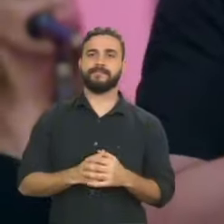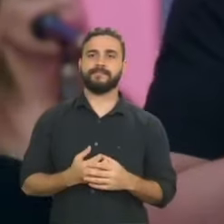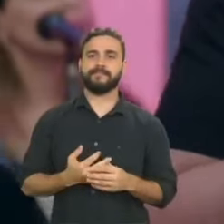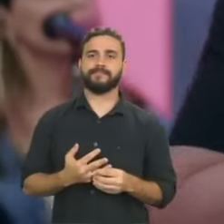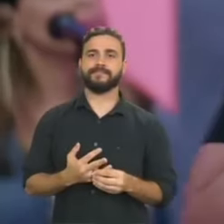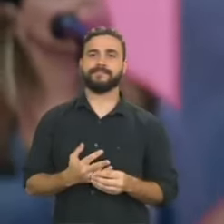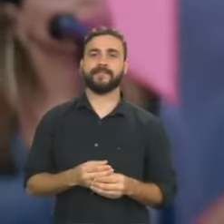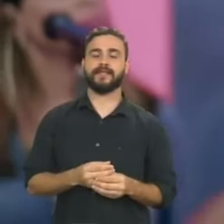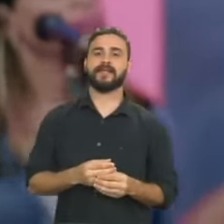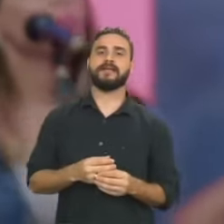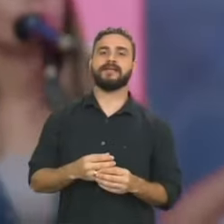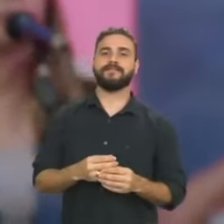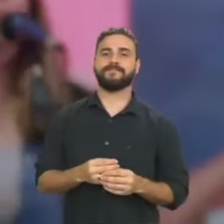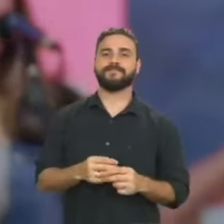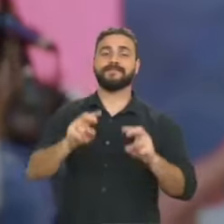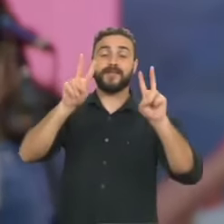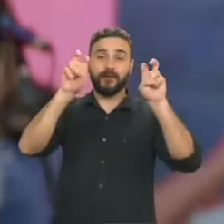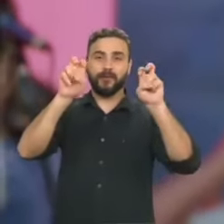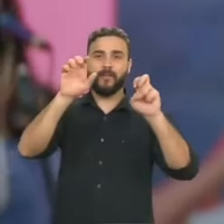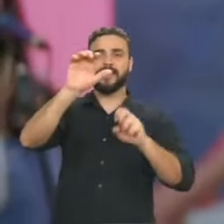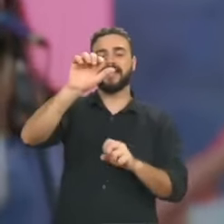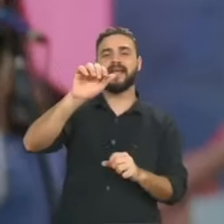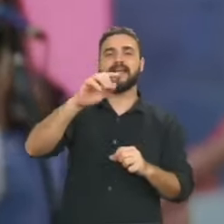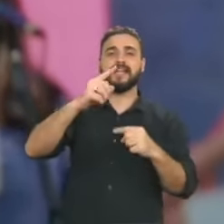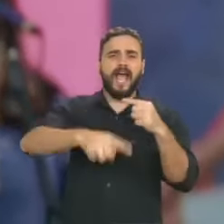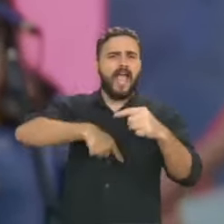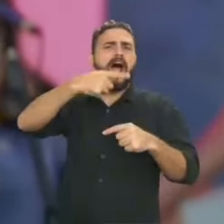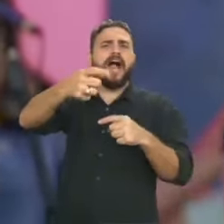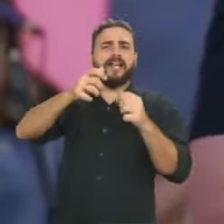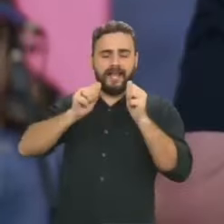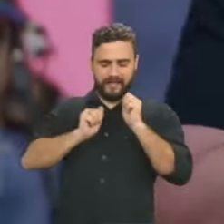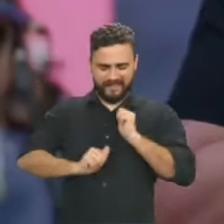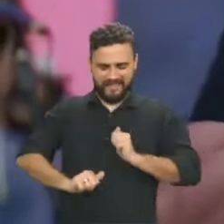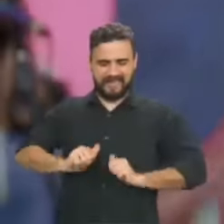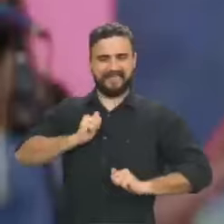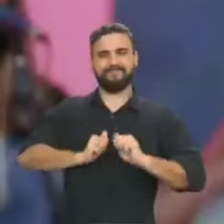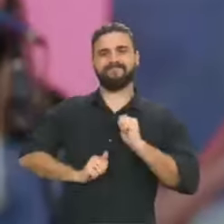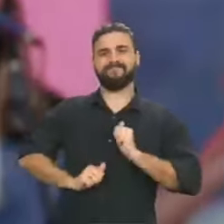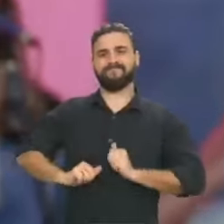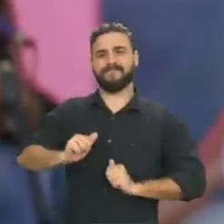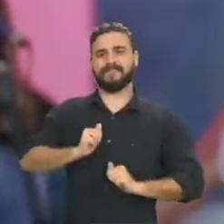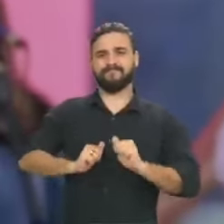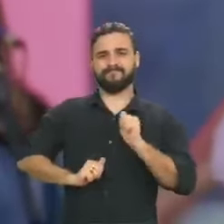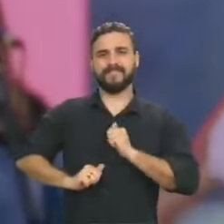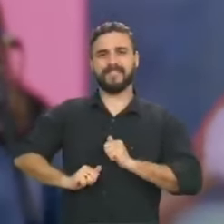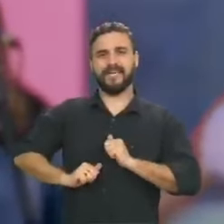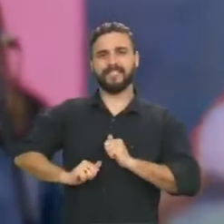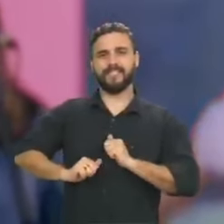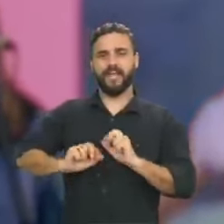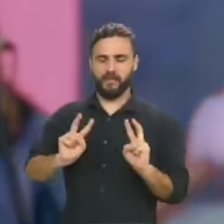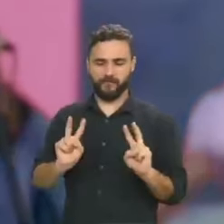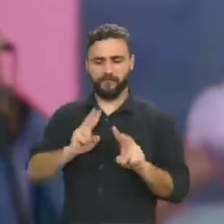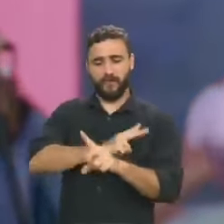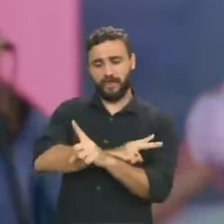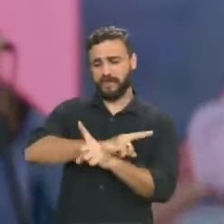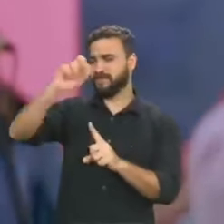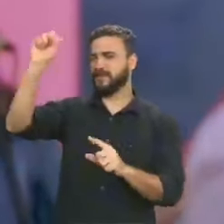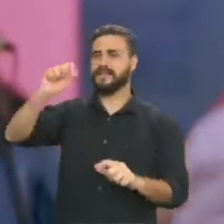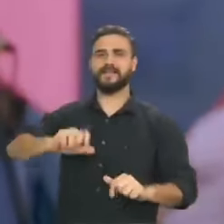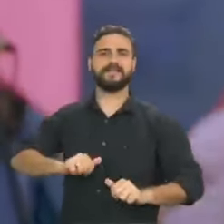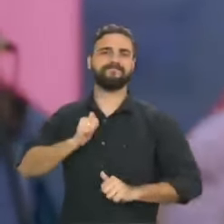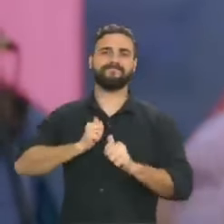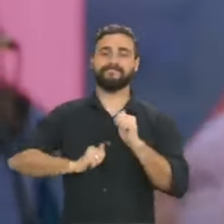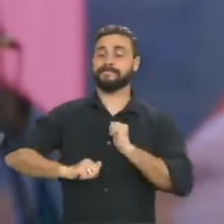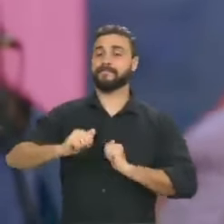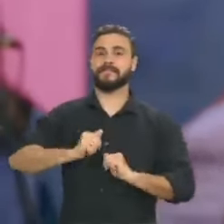Minimalista. Além da ansiedade. Além da... ministro. Além da ansiedade. É a doença do século, né, a depressão.